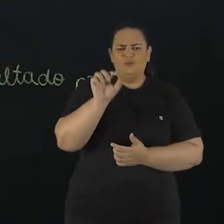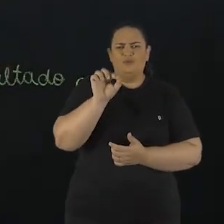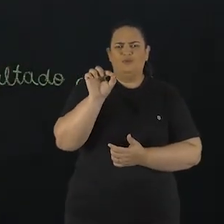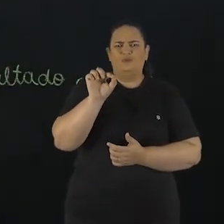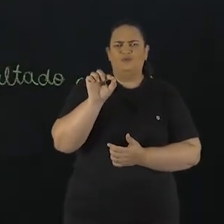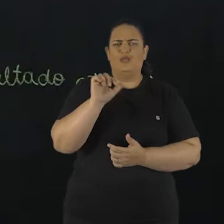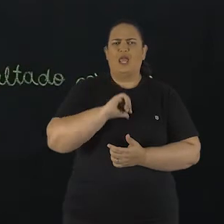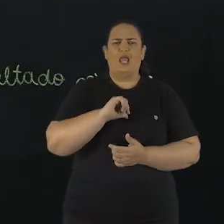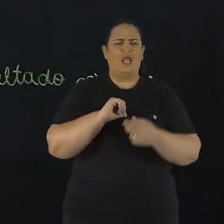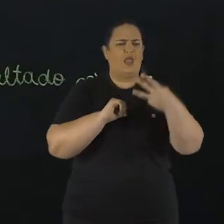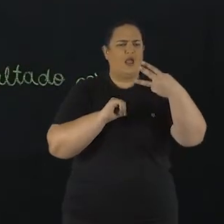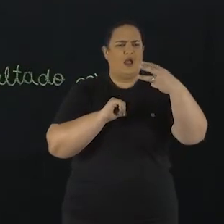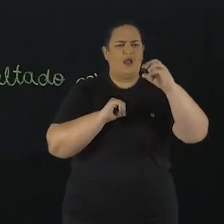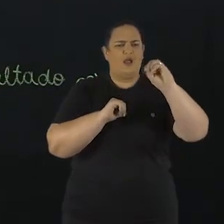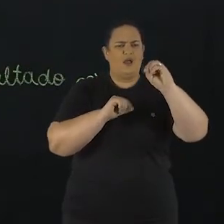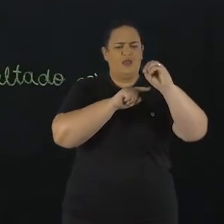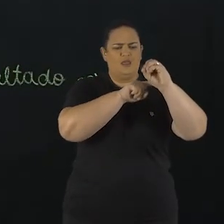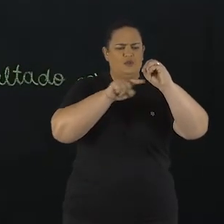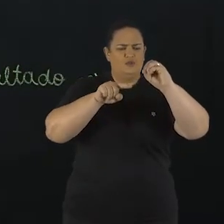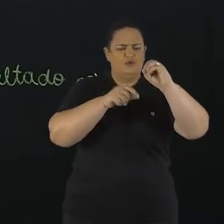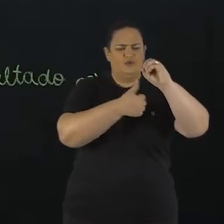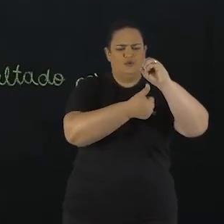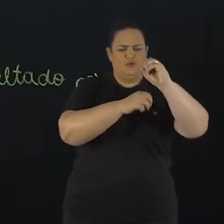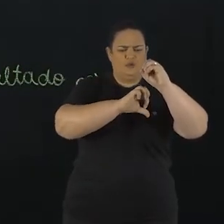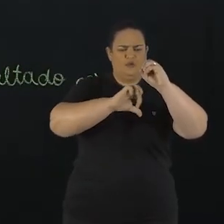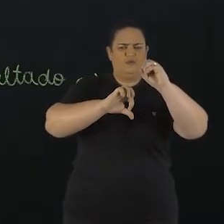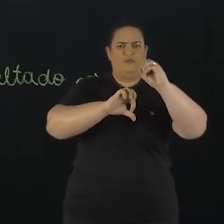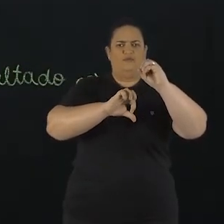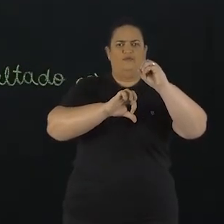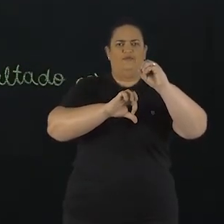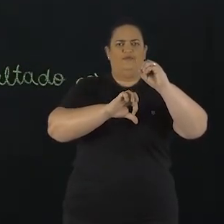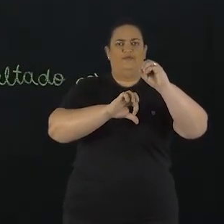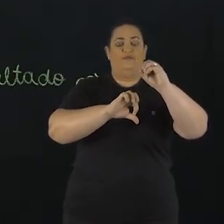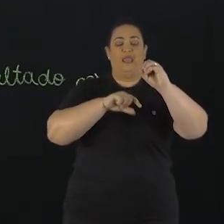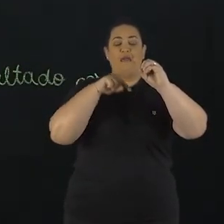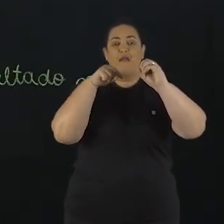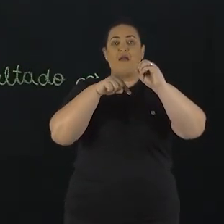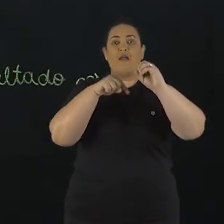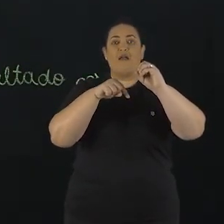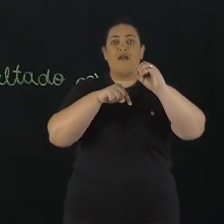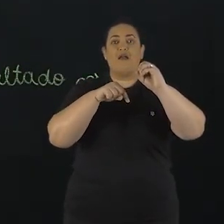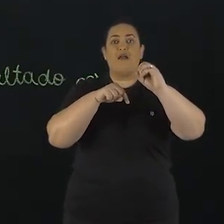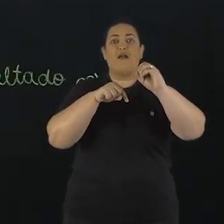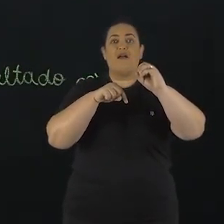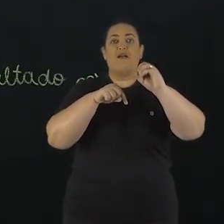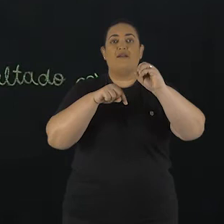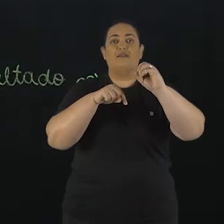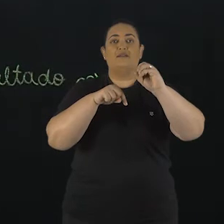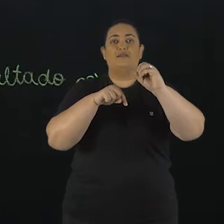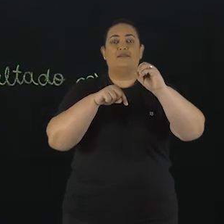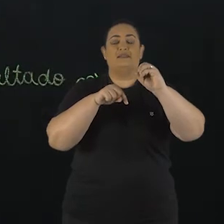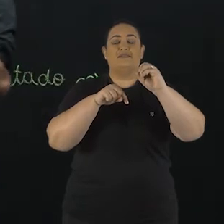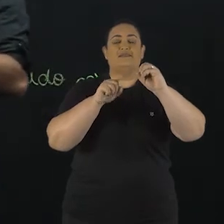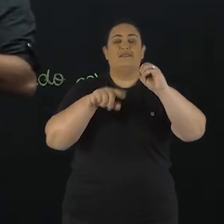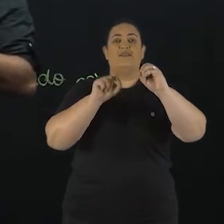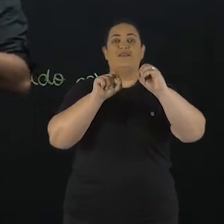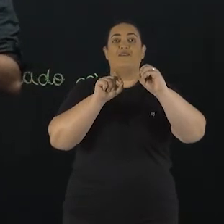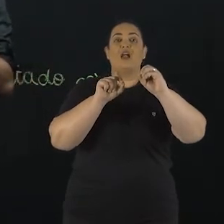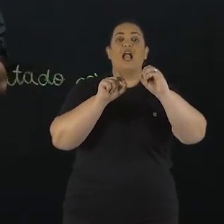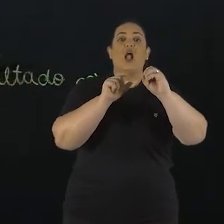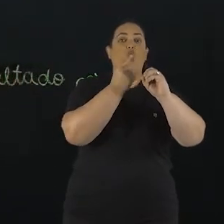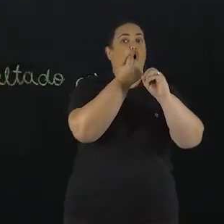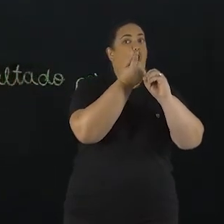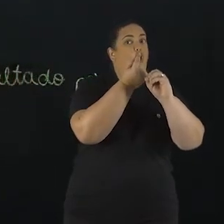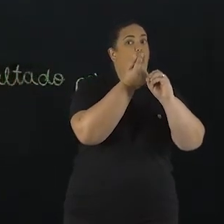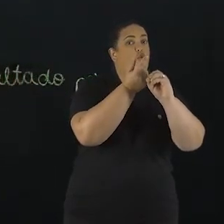30 sobre 199? Simples, porque 1,99 é em relação, aliás, ao